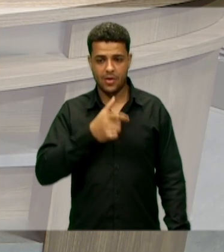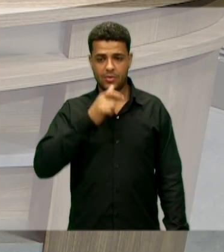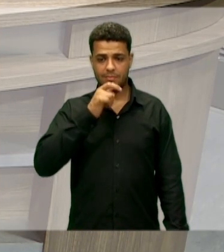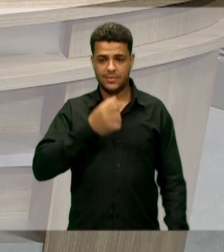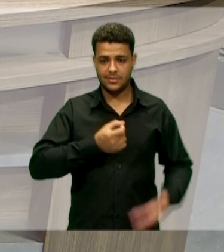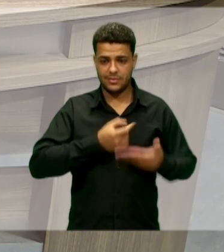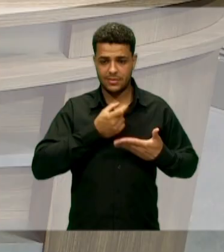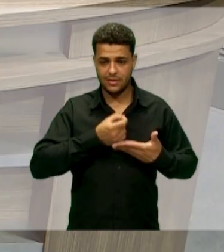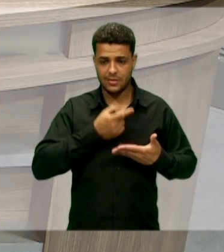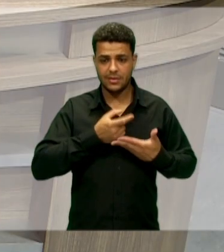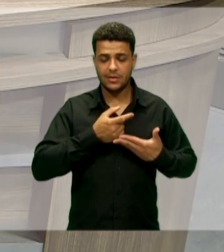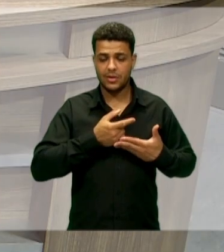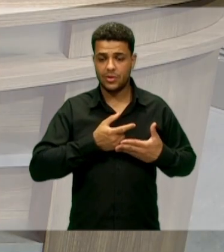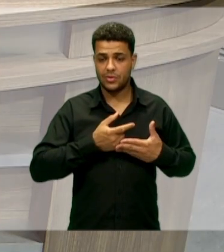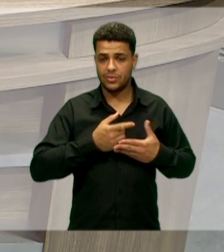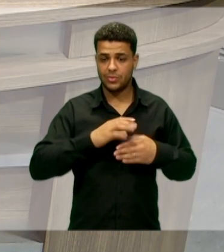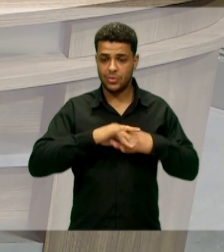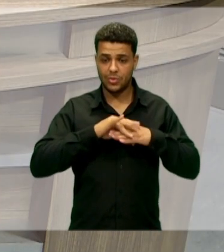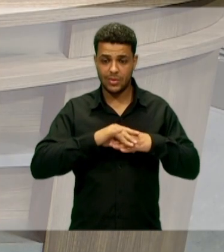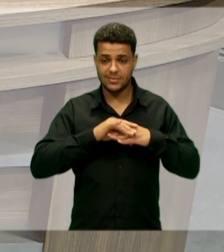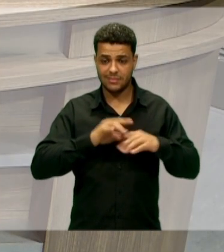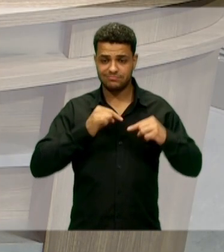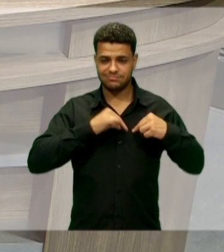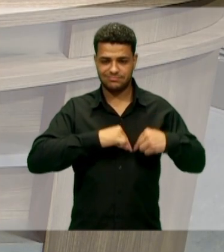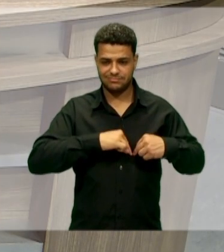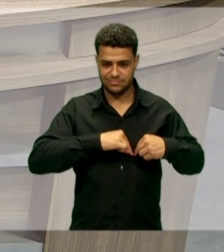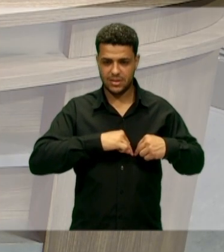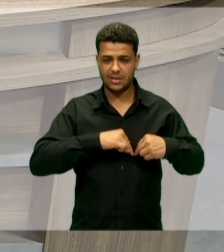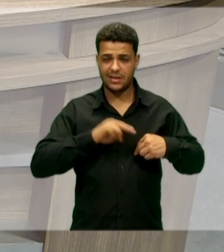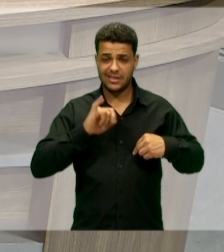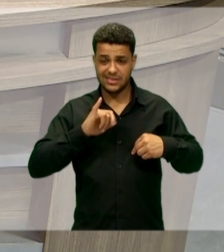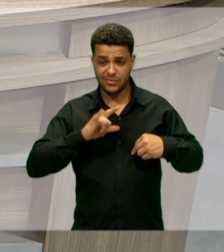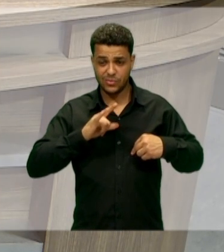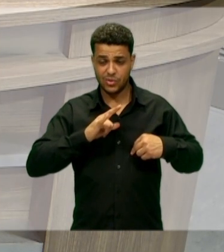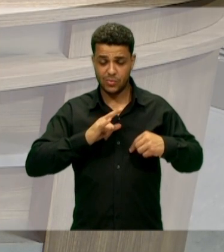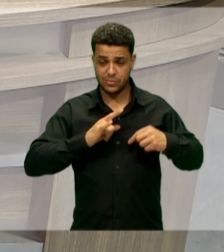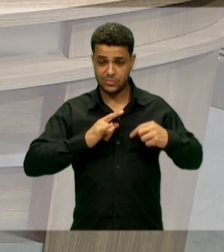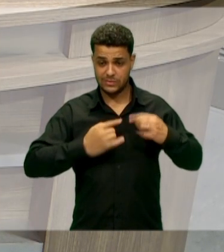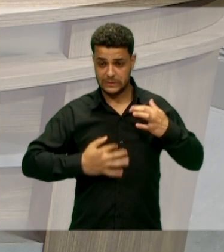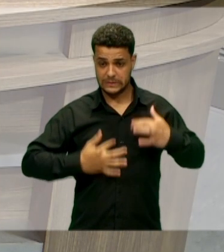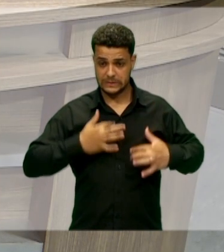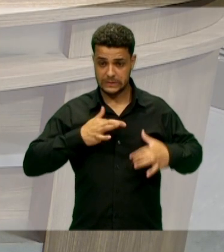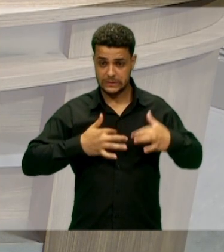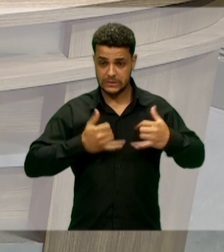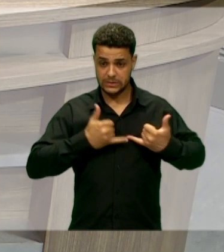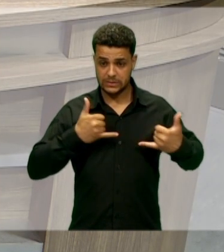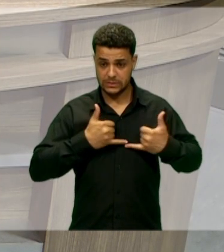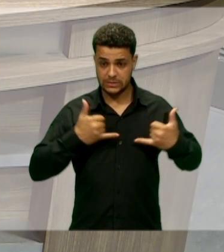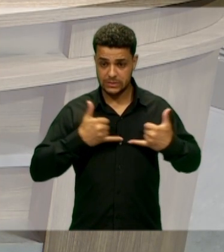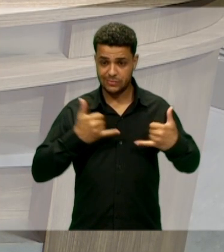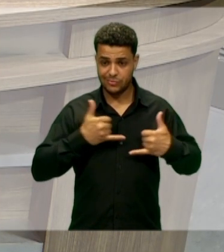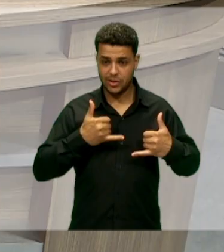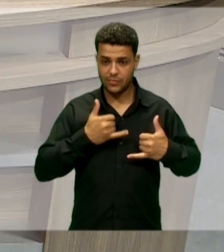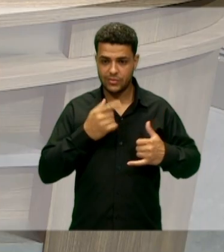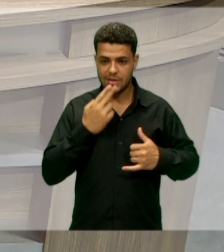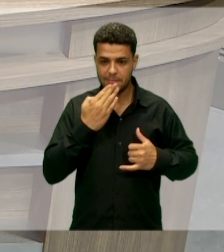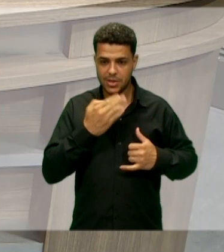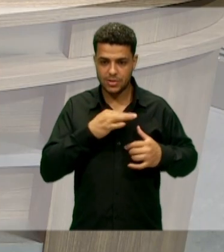que nem tratar doença crônica. É como se você tivesse um curto-circuito na tua célula e você passasse uma fita